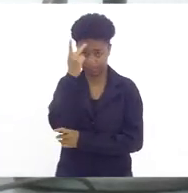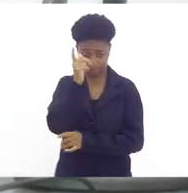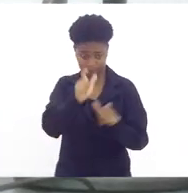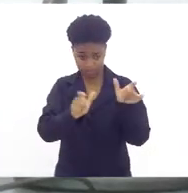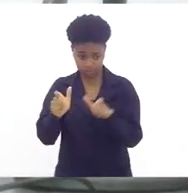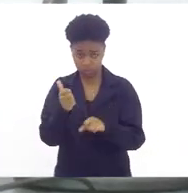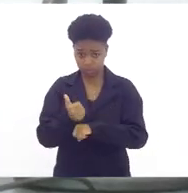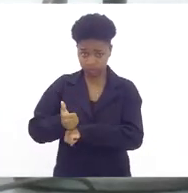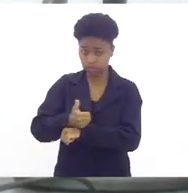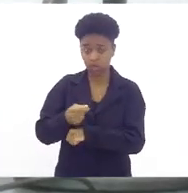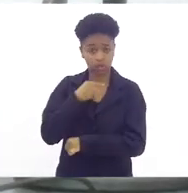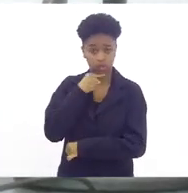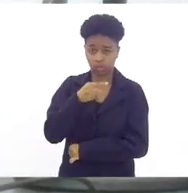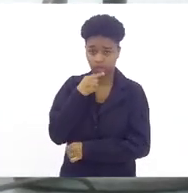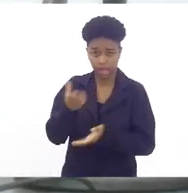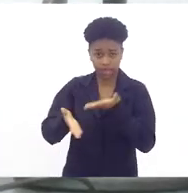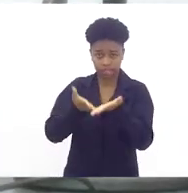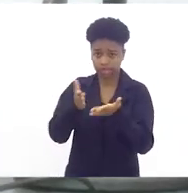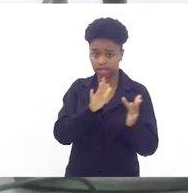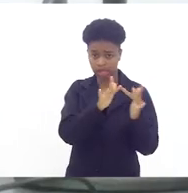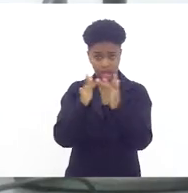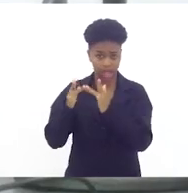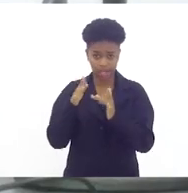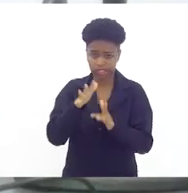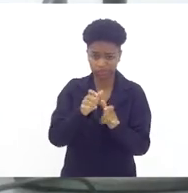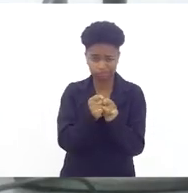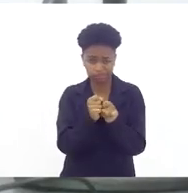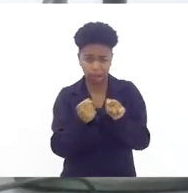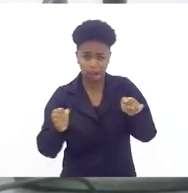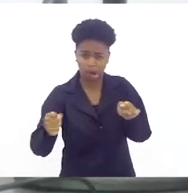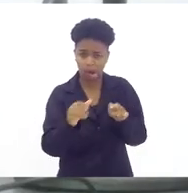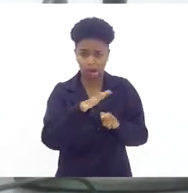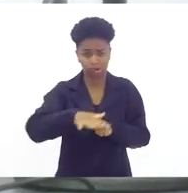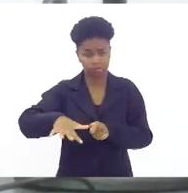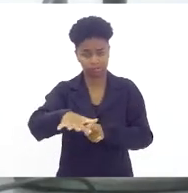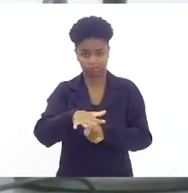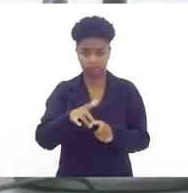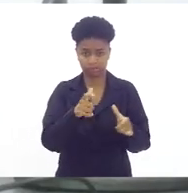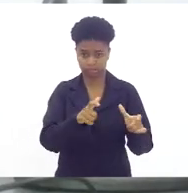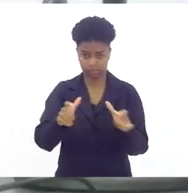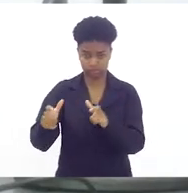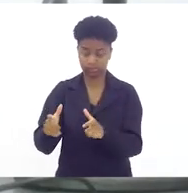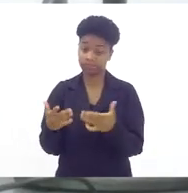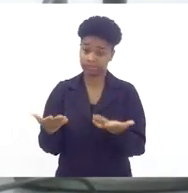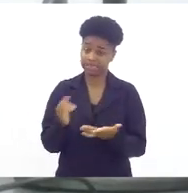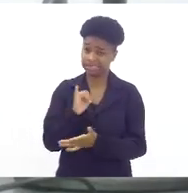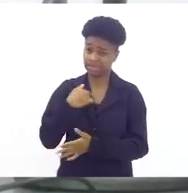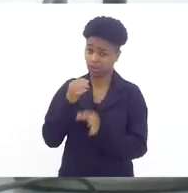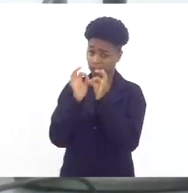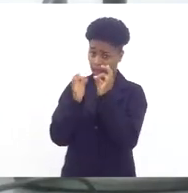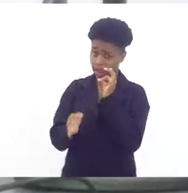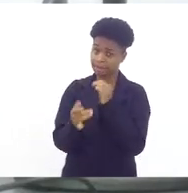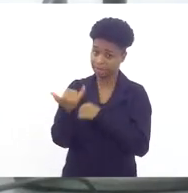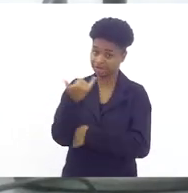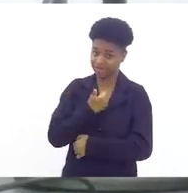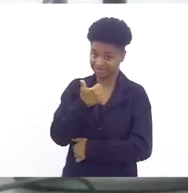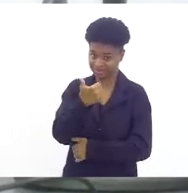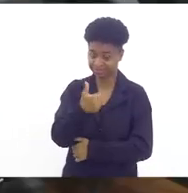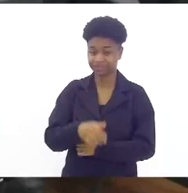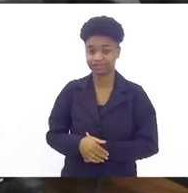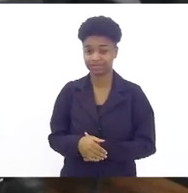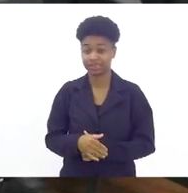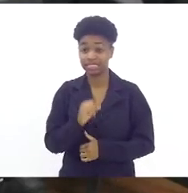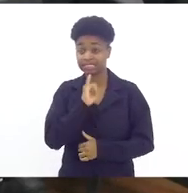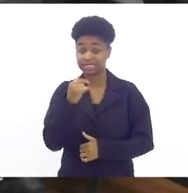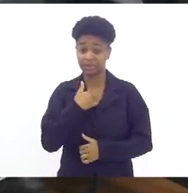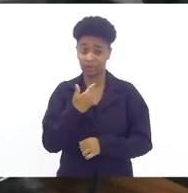dar conta de uma rede tão extensa territorialmente né se eu tivesse dando muito tempo a senhora me avisa ah perdão é se